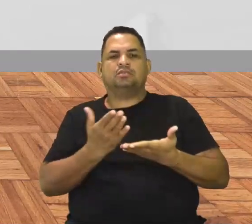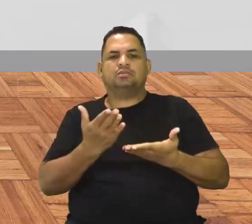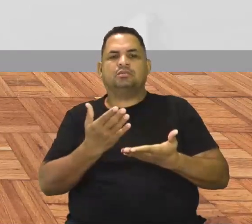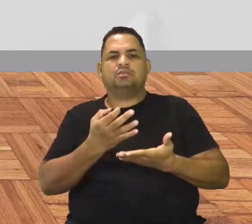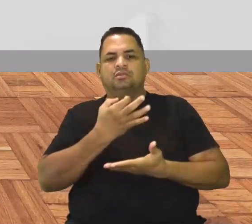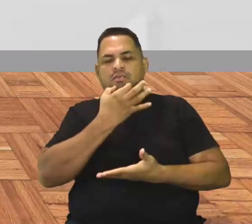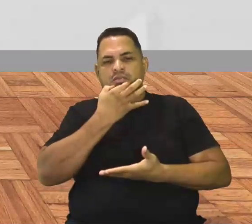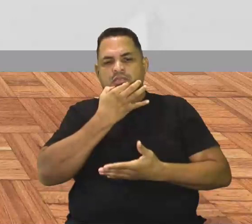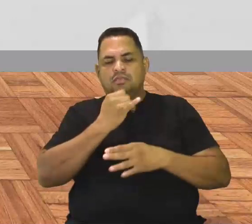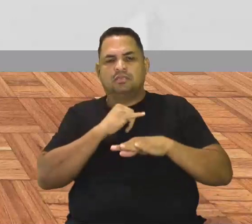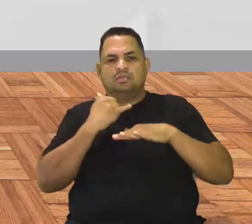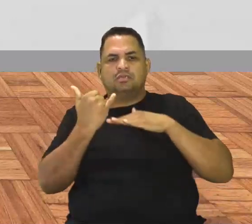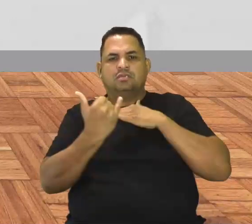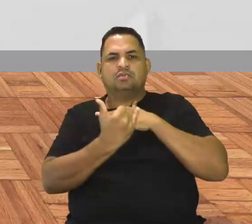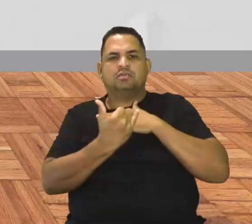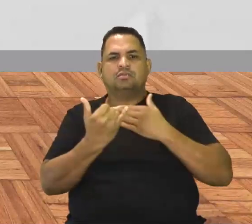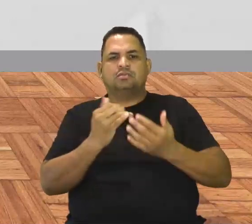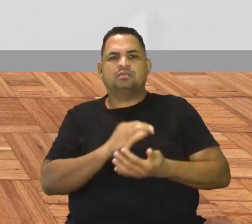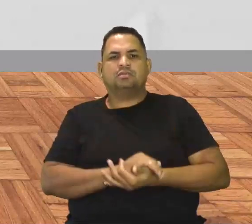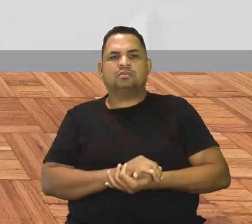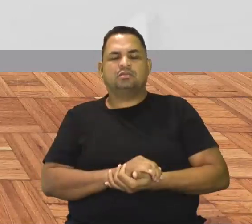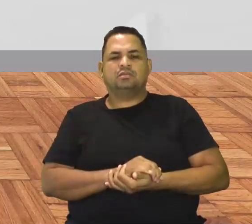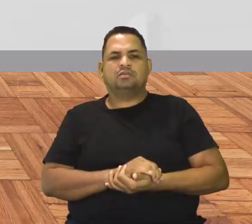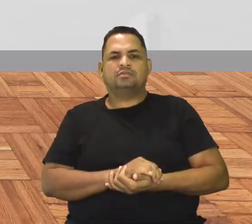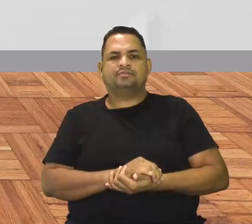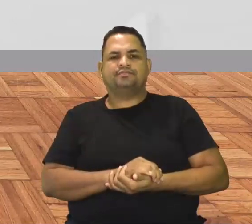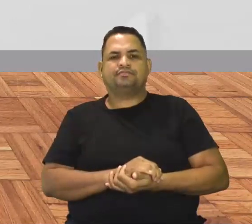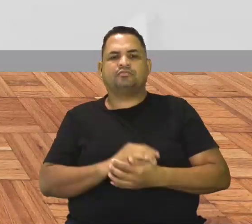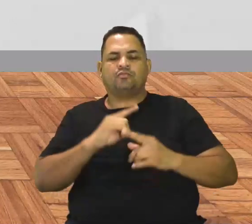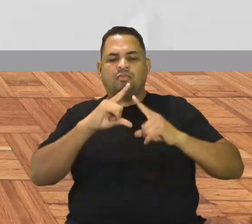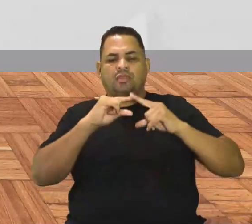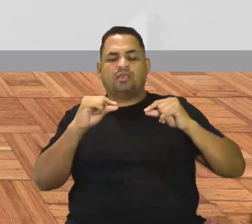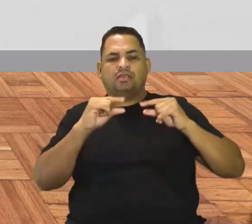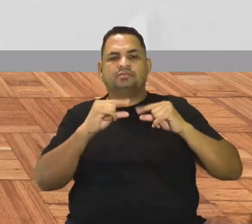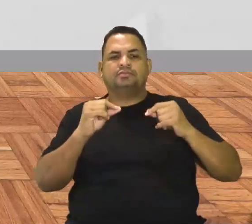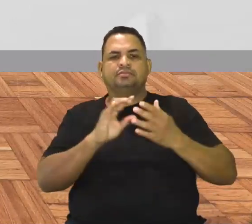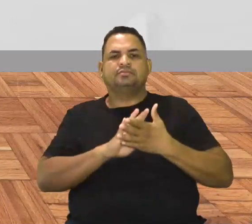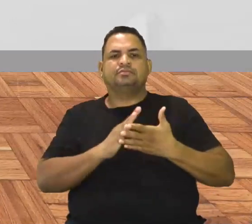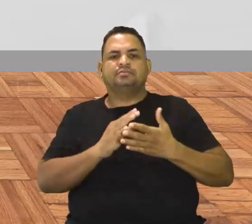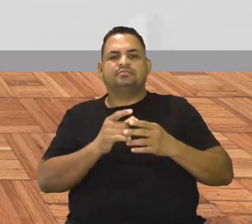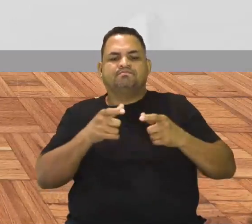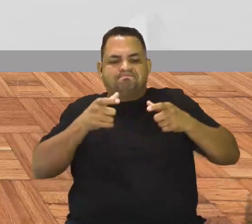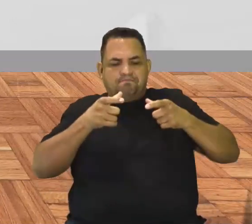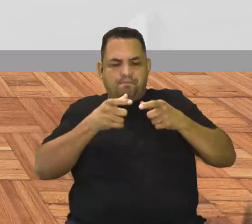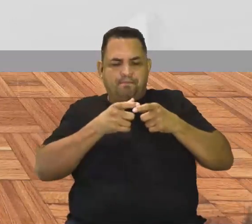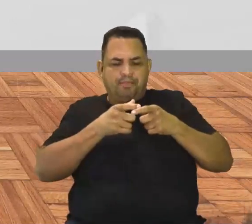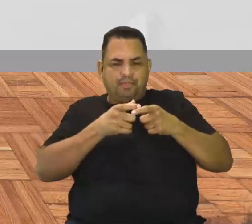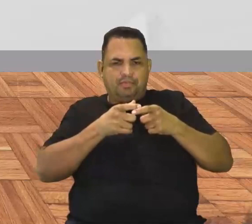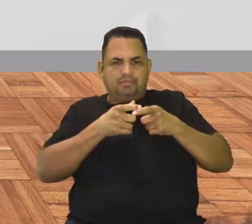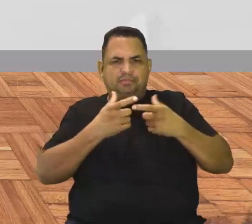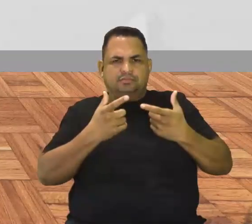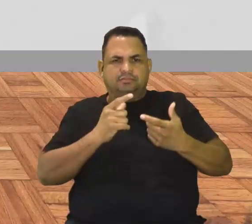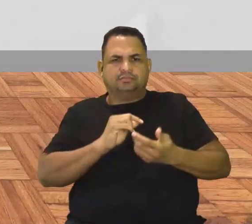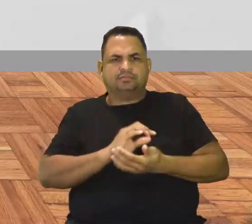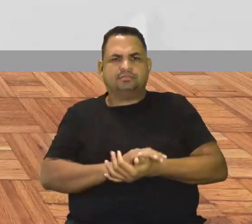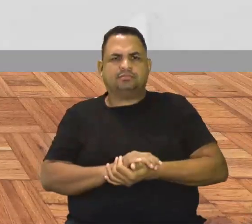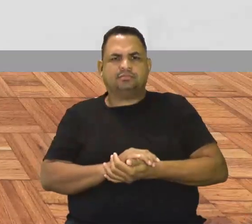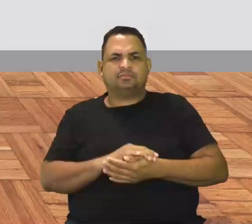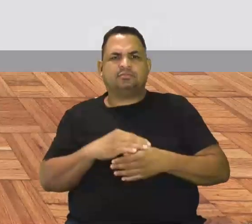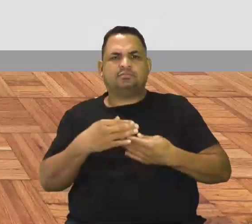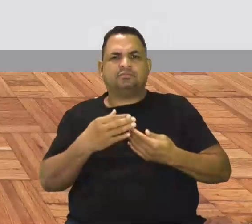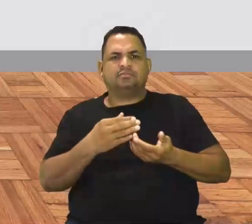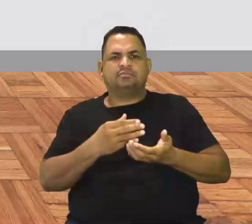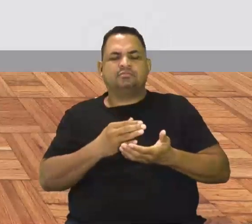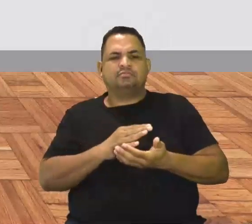a Ilha Bretanha. O Japão é insular. Só que o Japão é um pequeno país insular e com isso